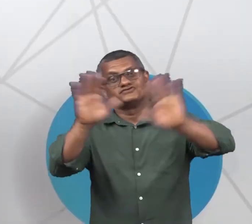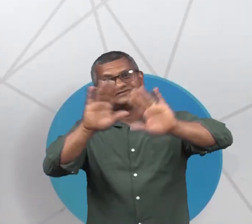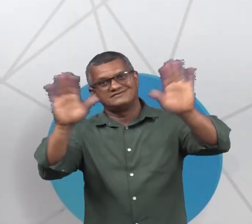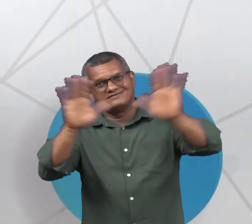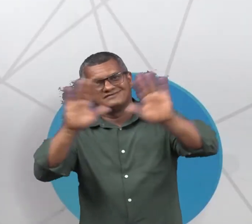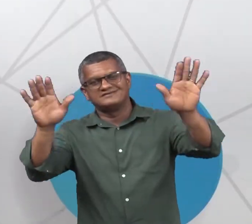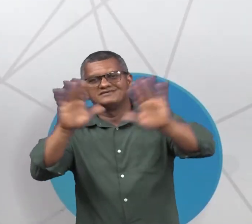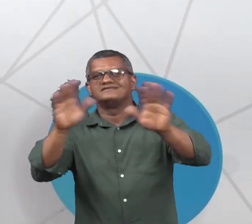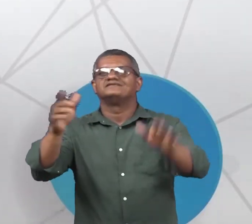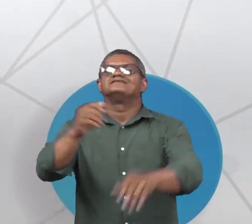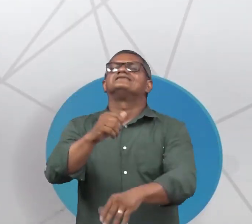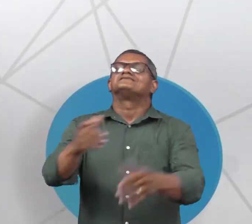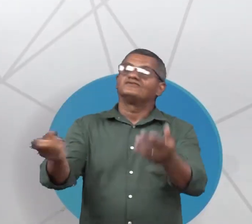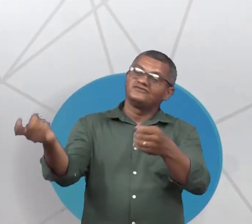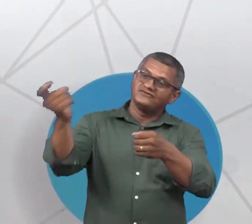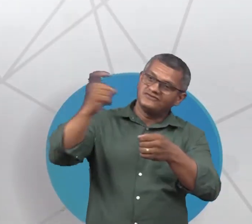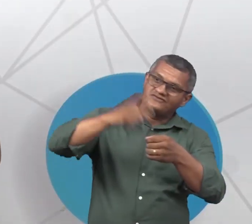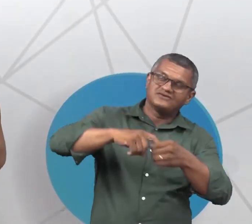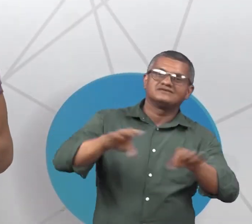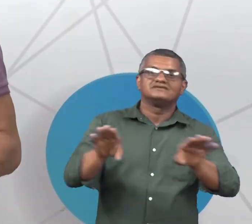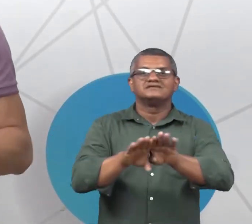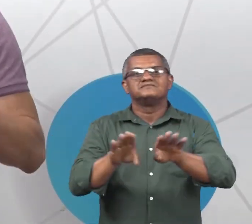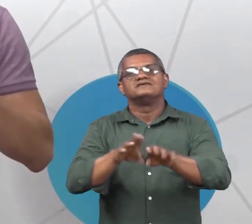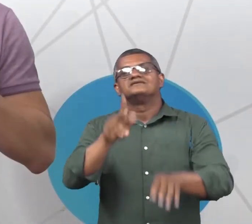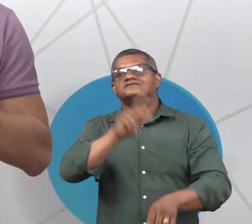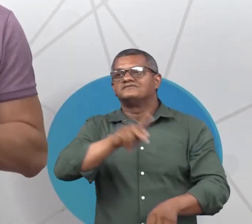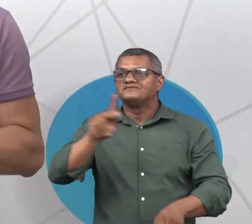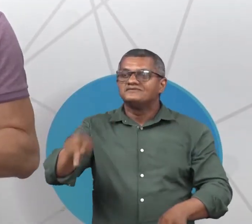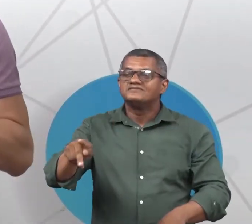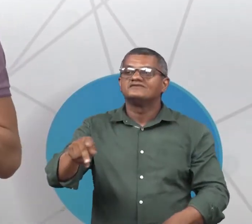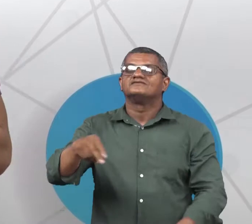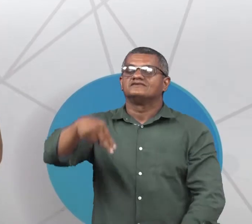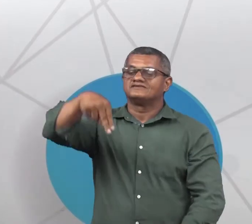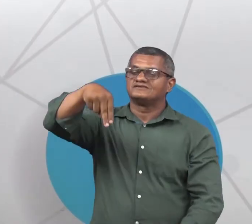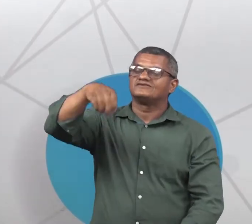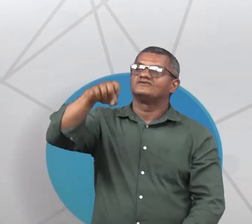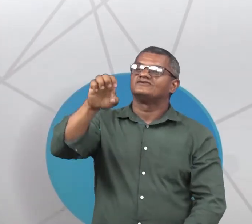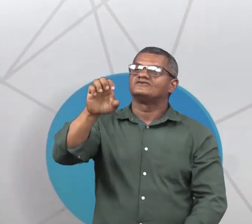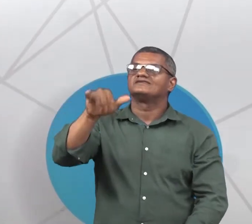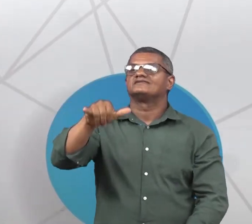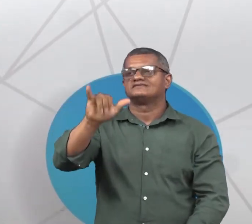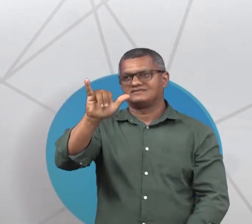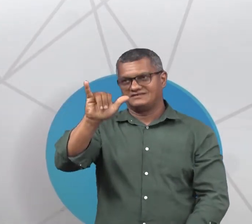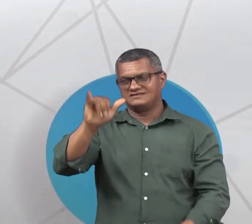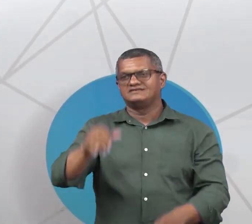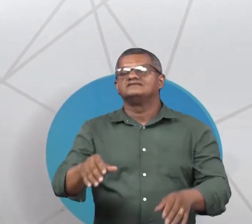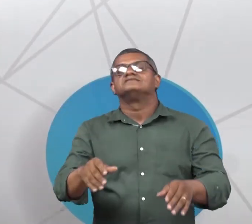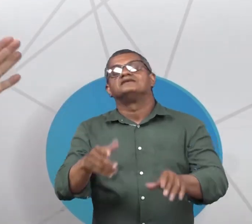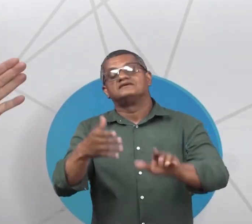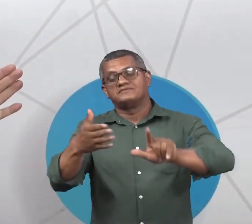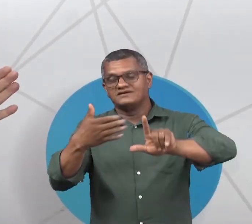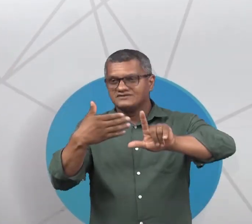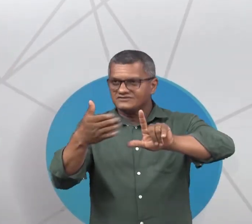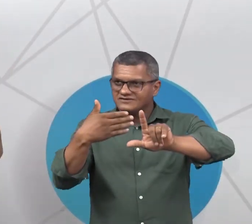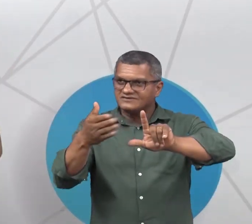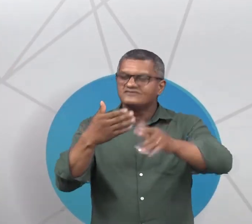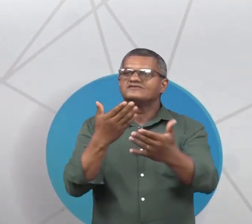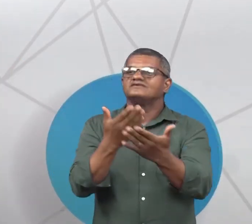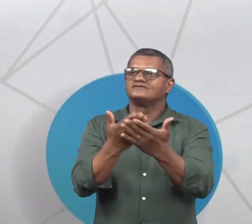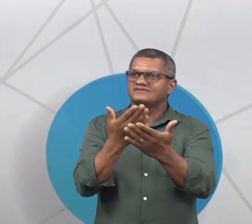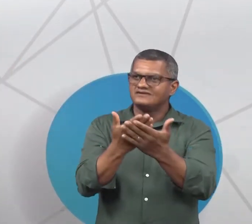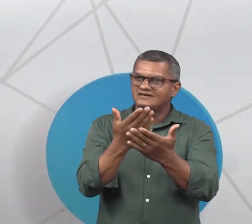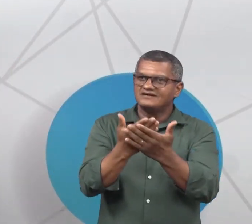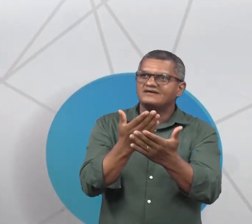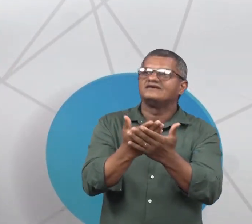Olá, alunos e alunas, estou de volta, professor Ney Araújo, para mais uma videoaula de Sociologia. O nosso tema de hoje